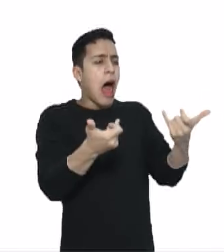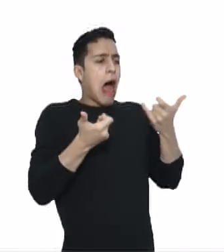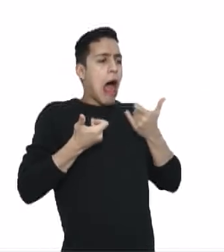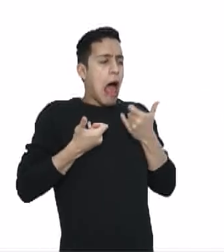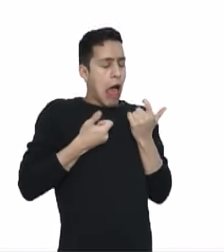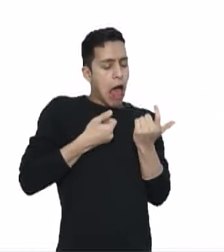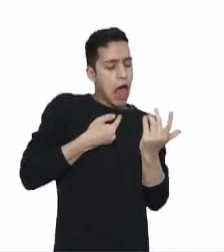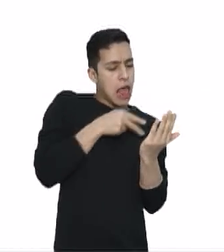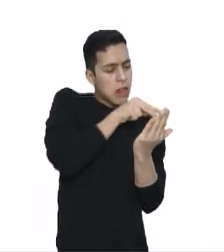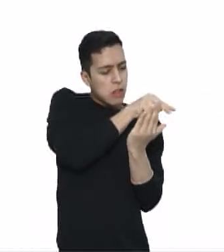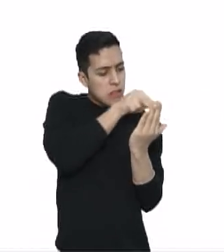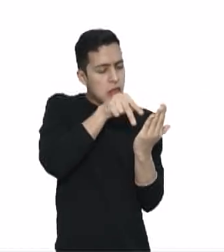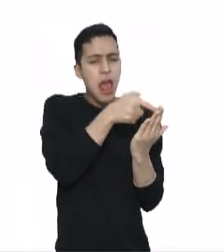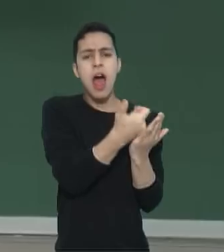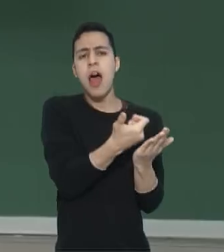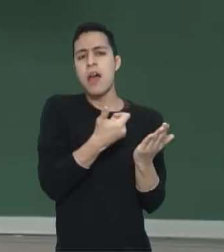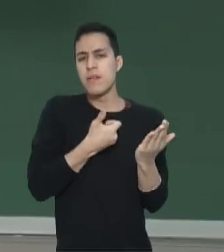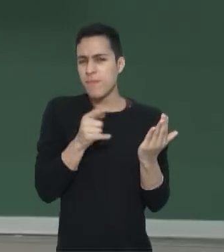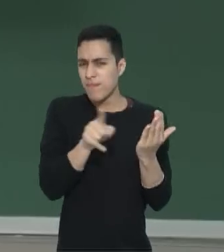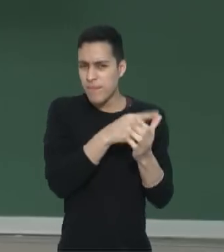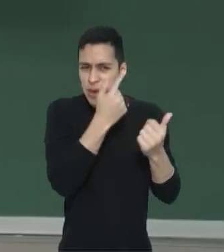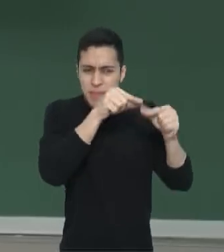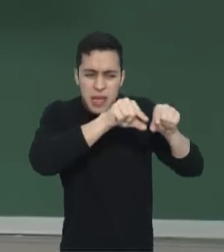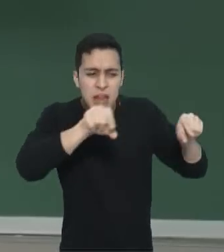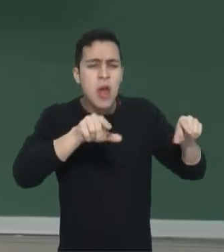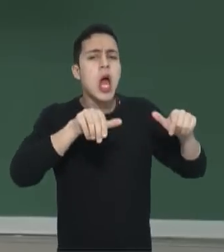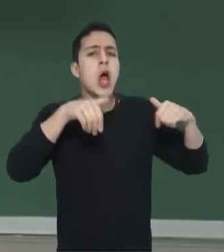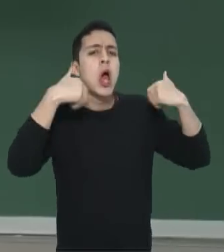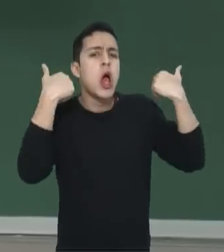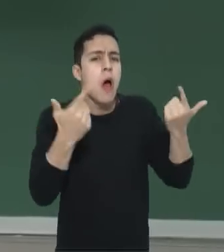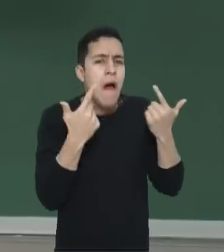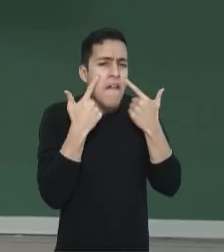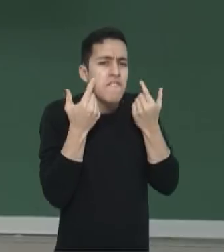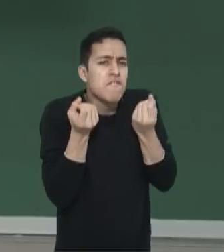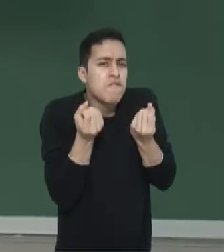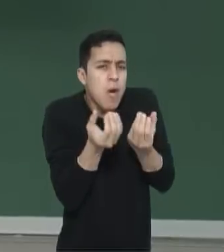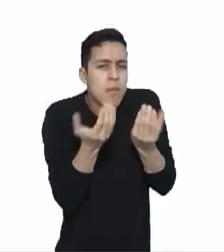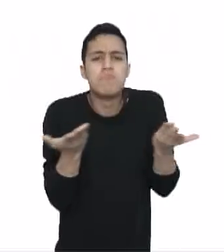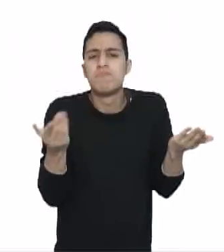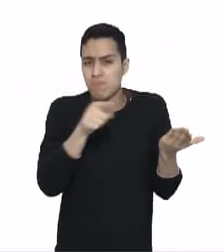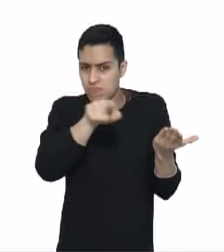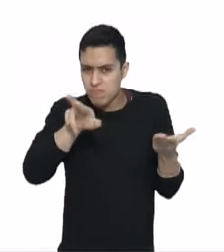leitor? Qual a informação presente na primeira linha? Pode responder.